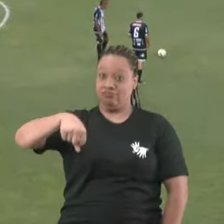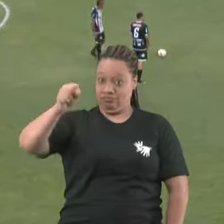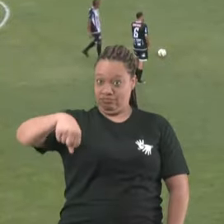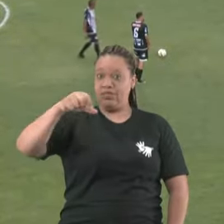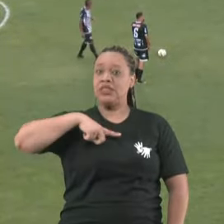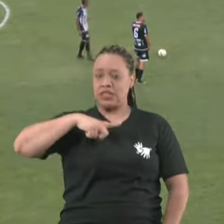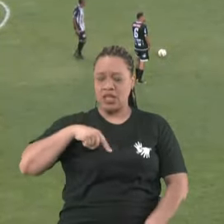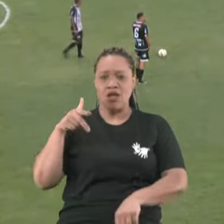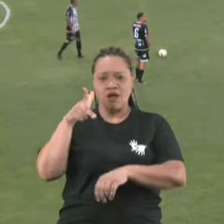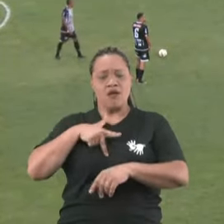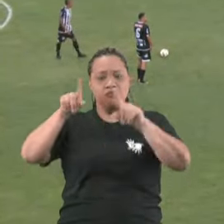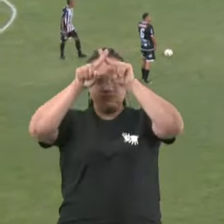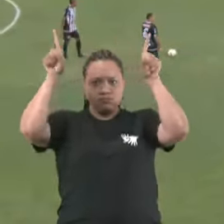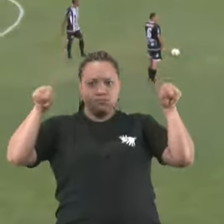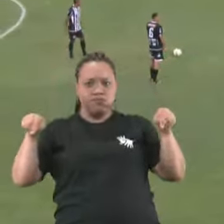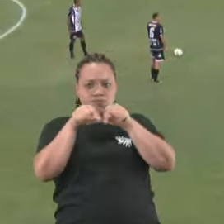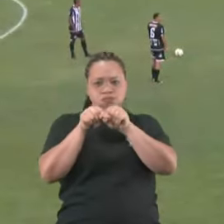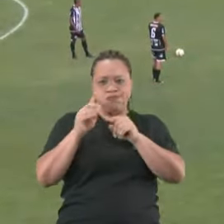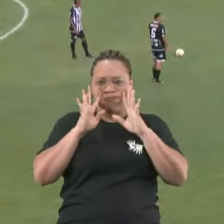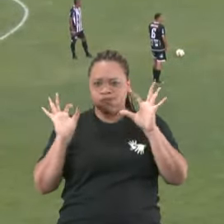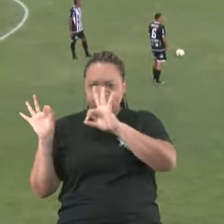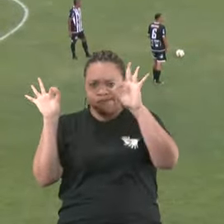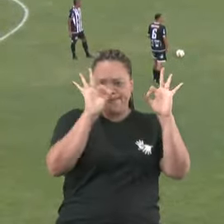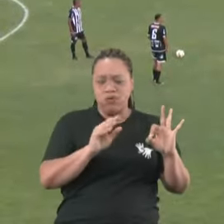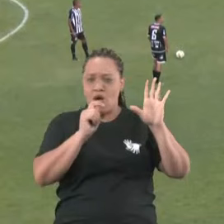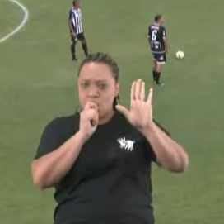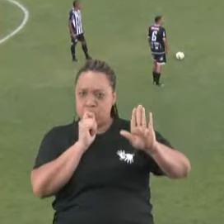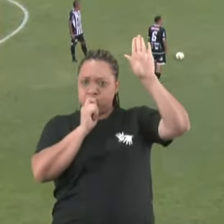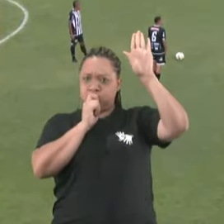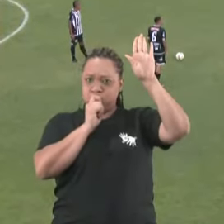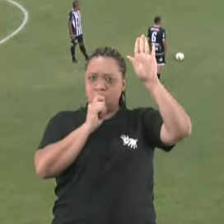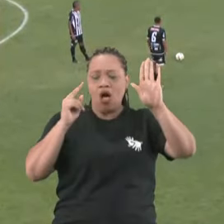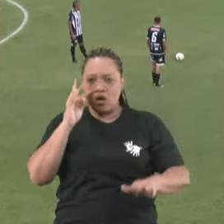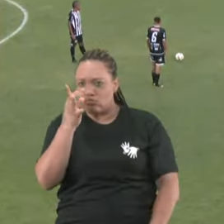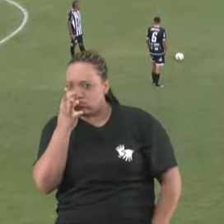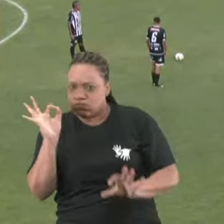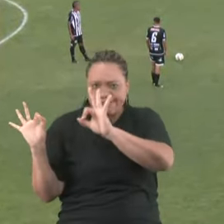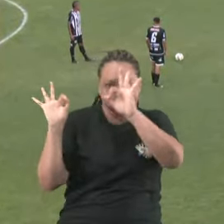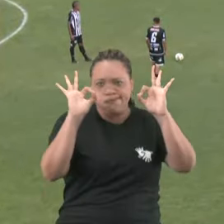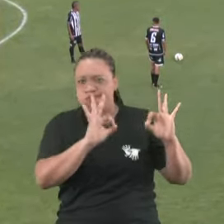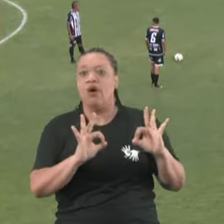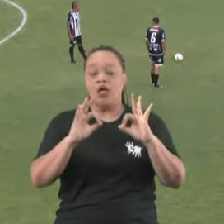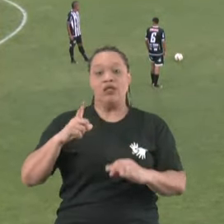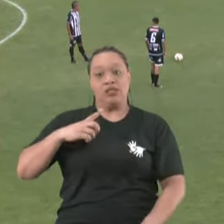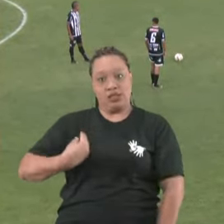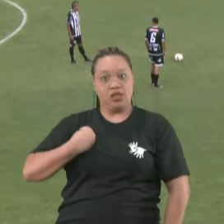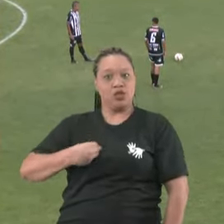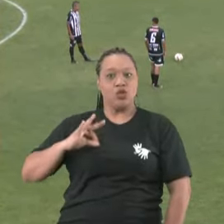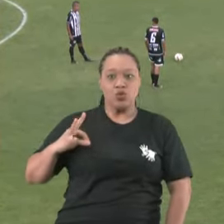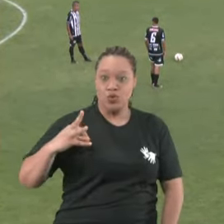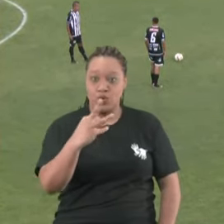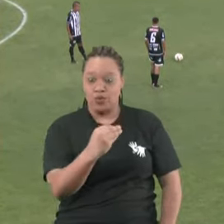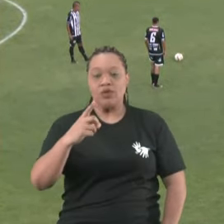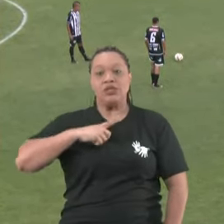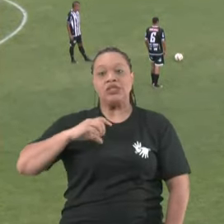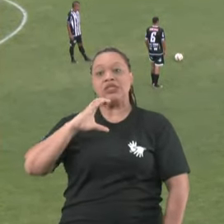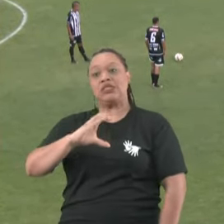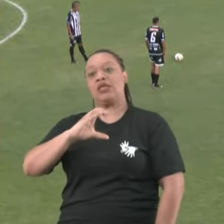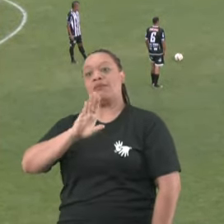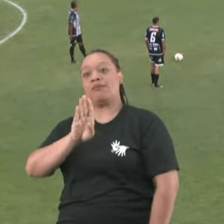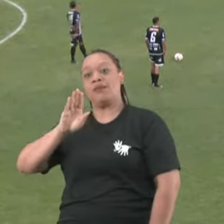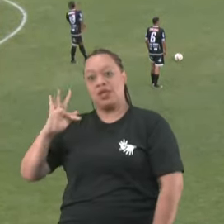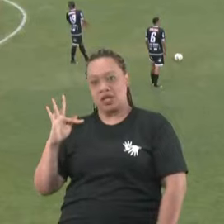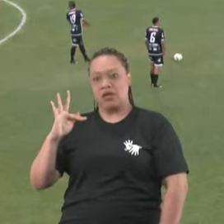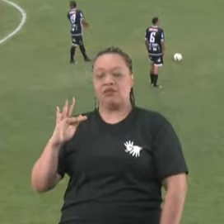vídeo auxiliando os árbitros em campo. Hoje o comando do VAR é do Carlos Eduardo Braga, árbitro CBF do Rio de